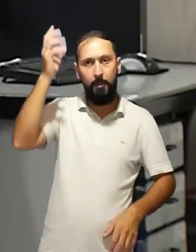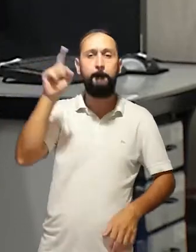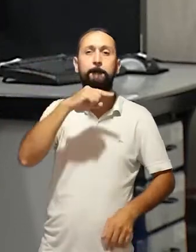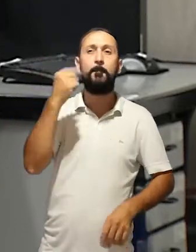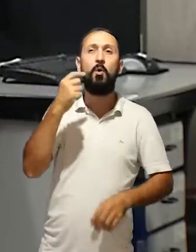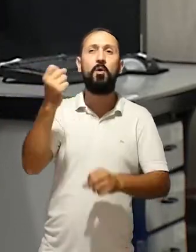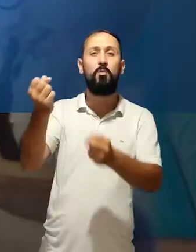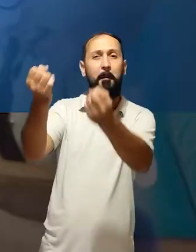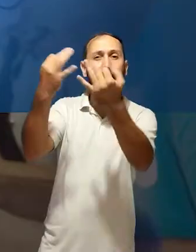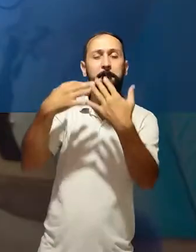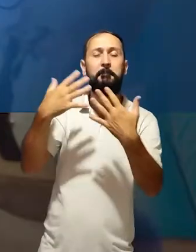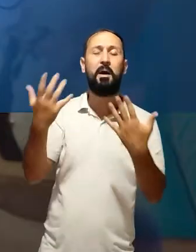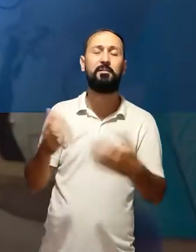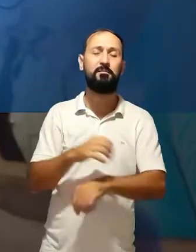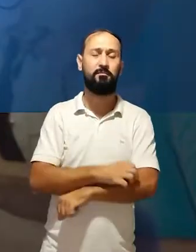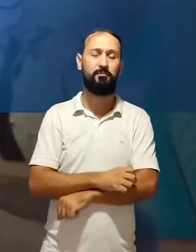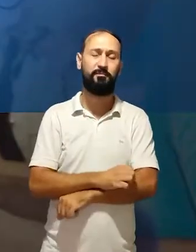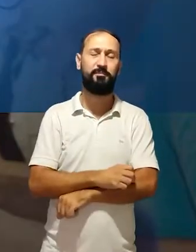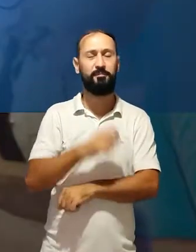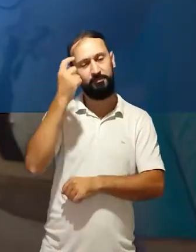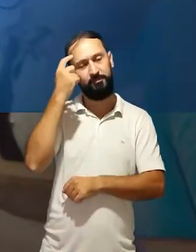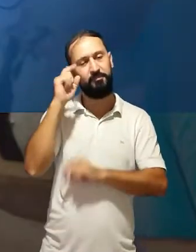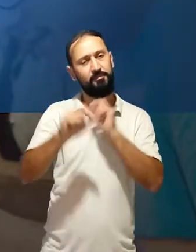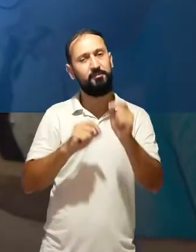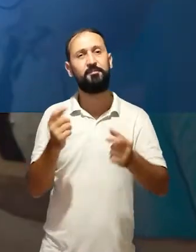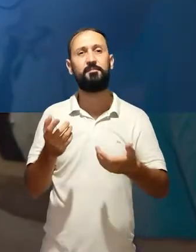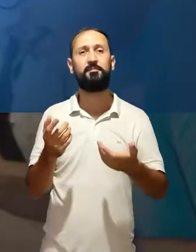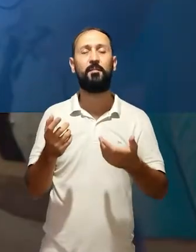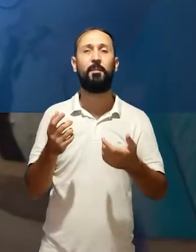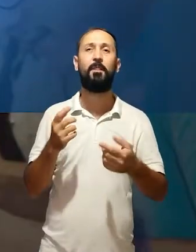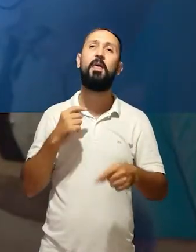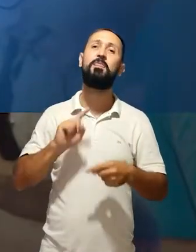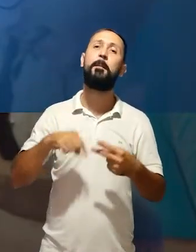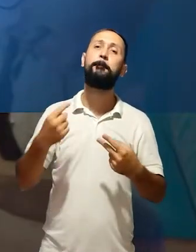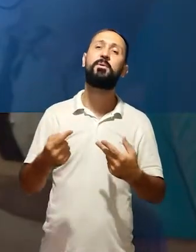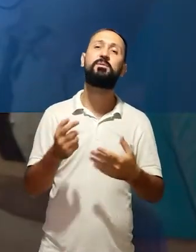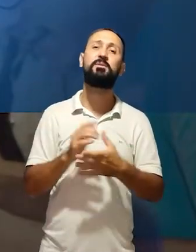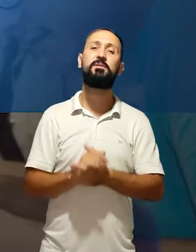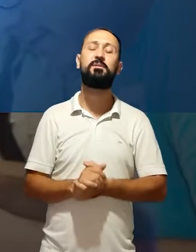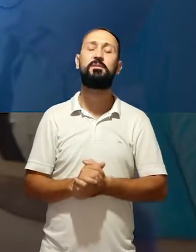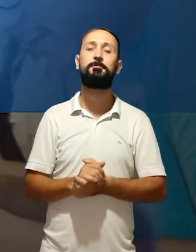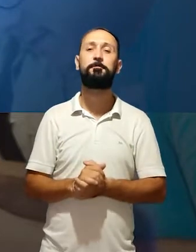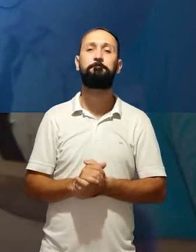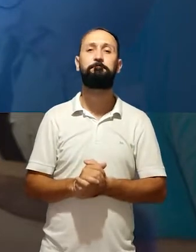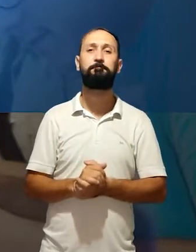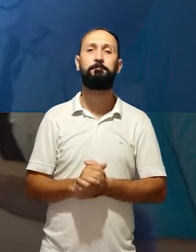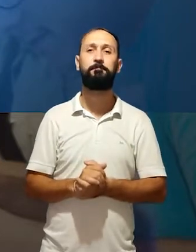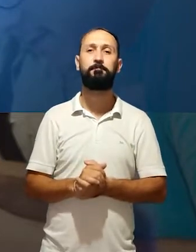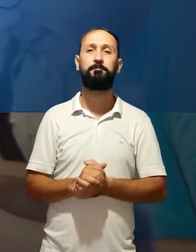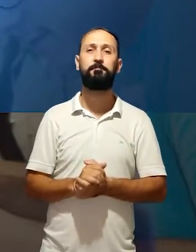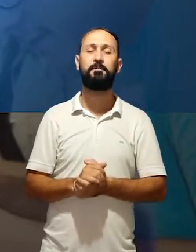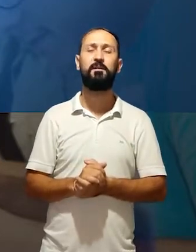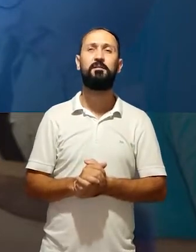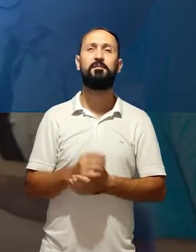uma maldição. A ideia veio, digamos assim, depois de uma